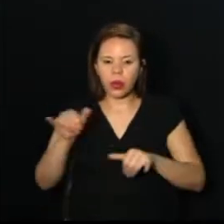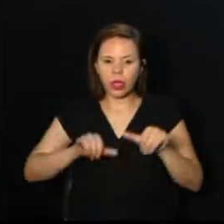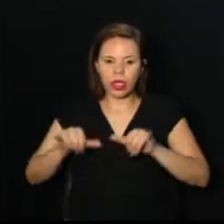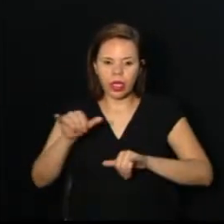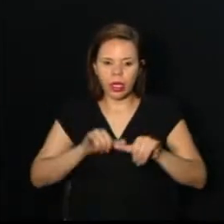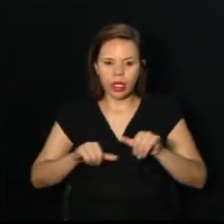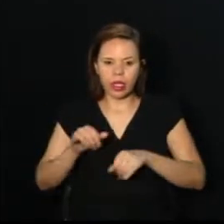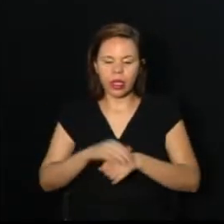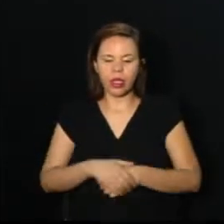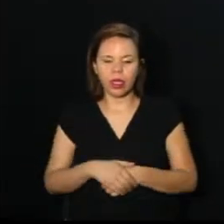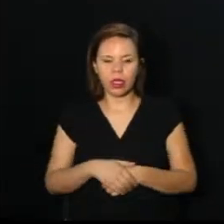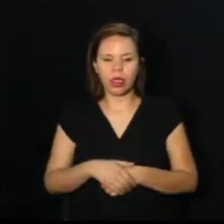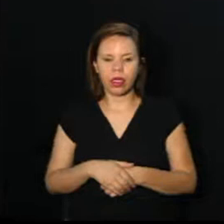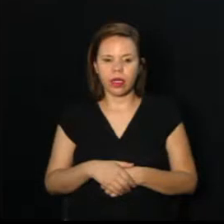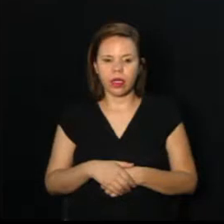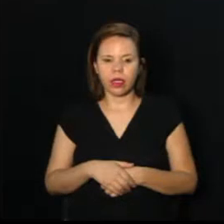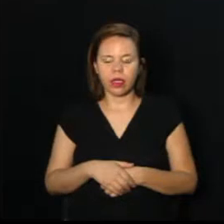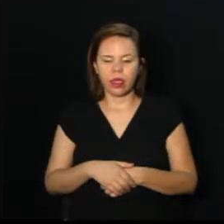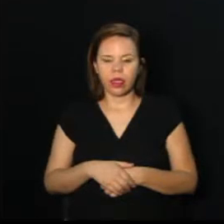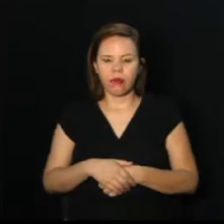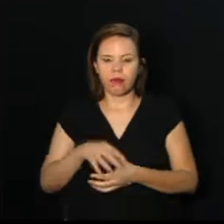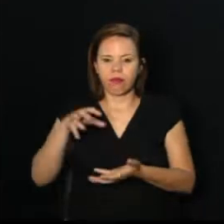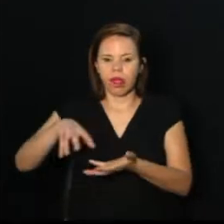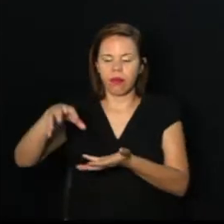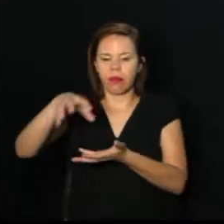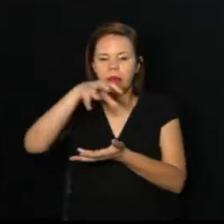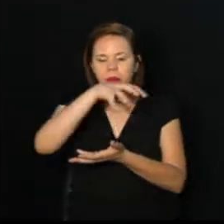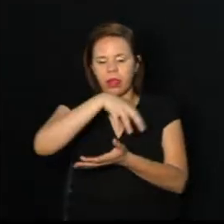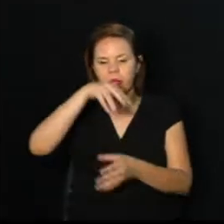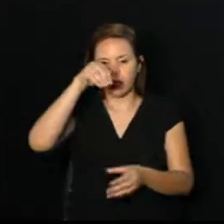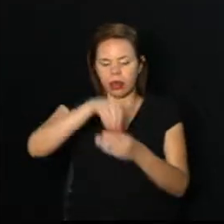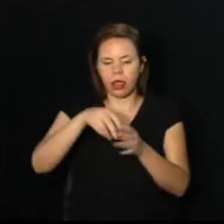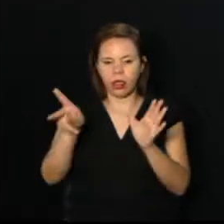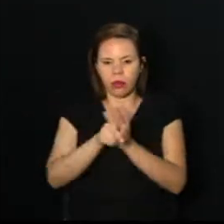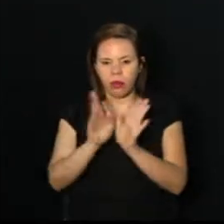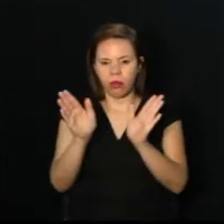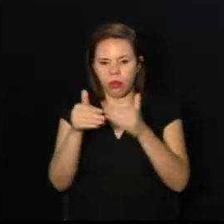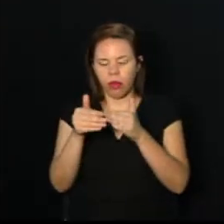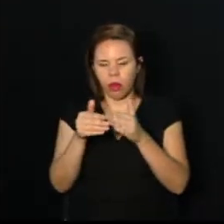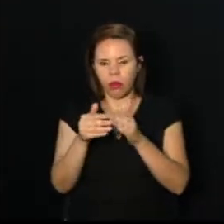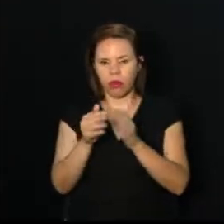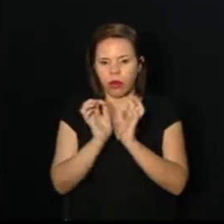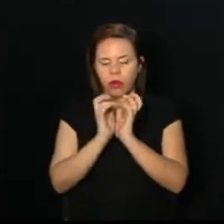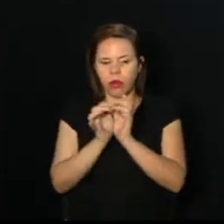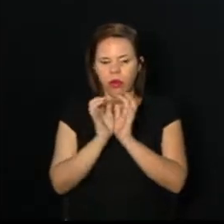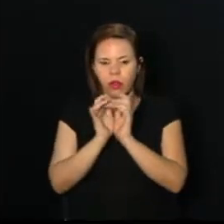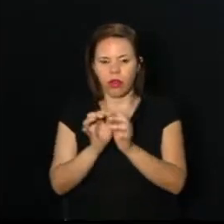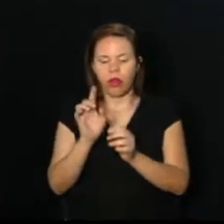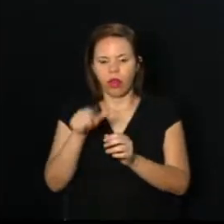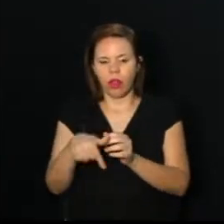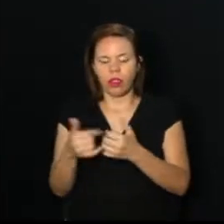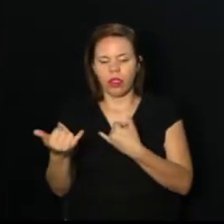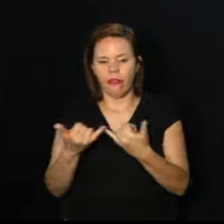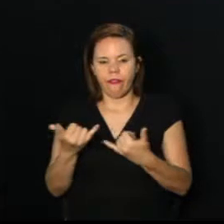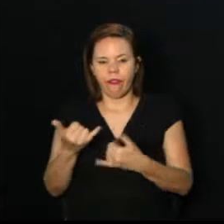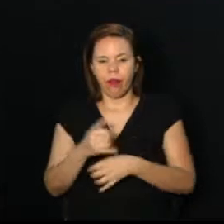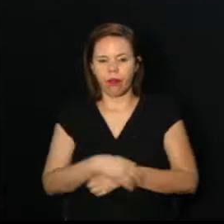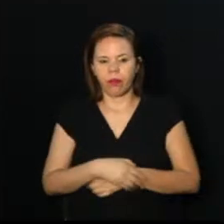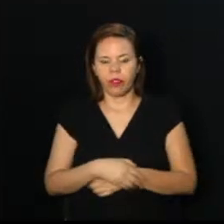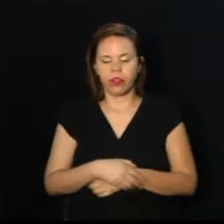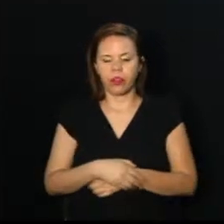que anda por áreas específicas do cérebro. Essa informação